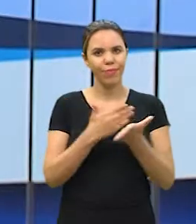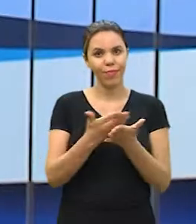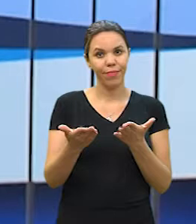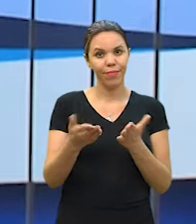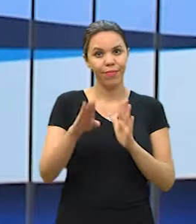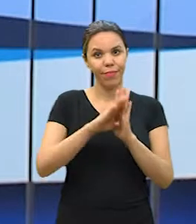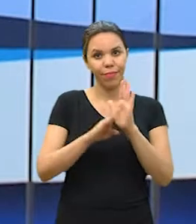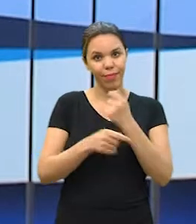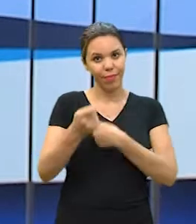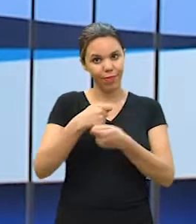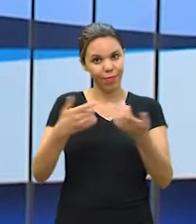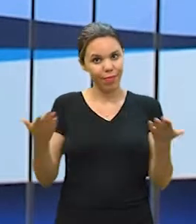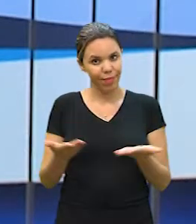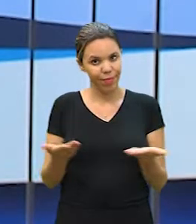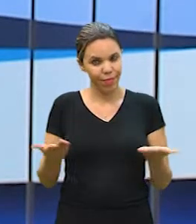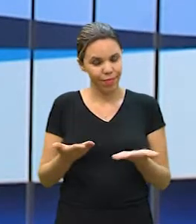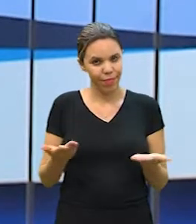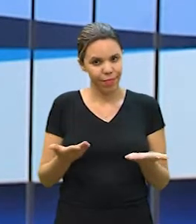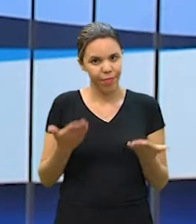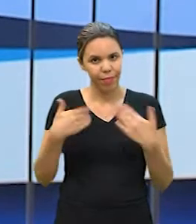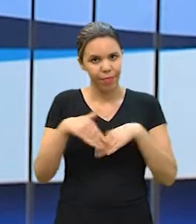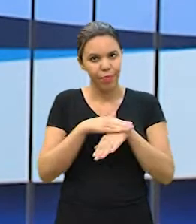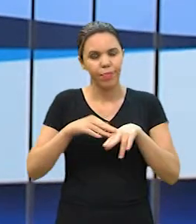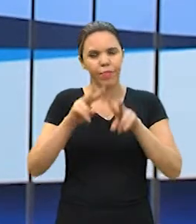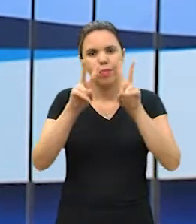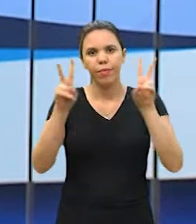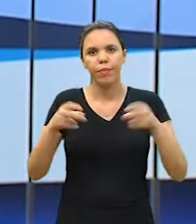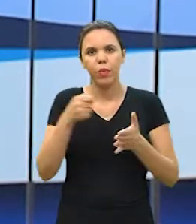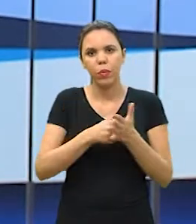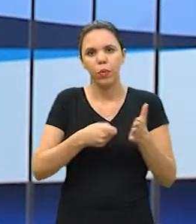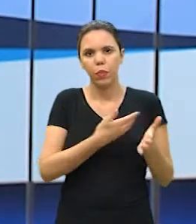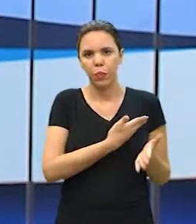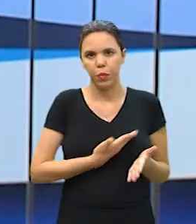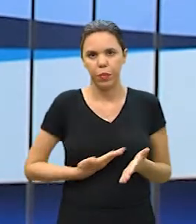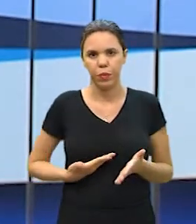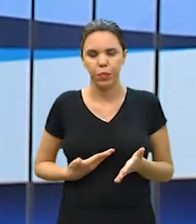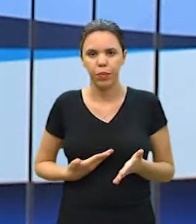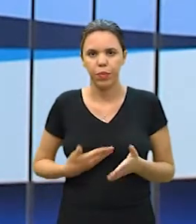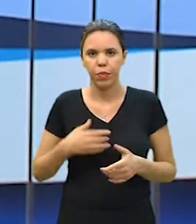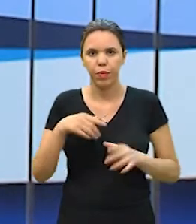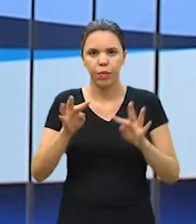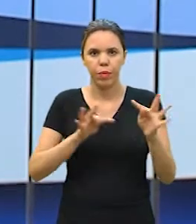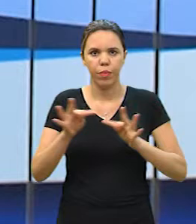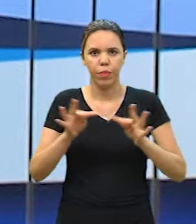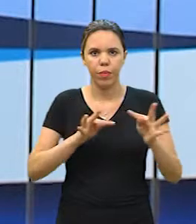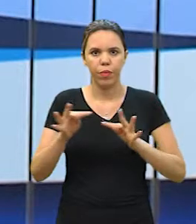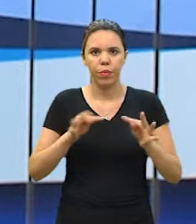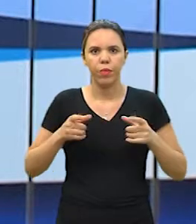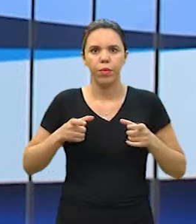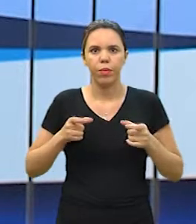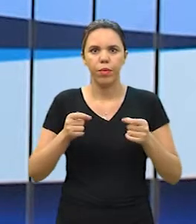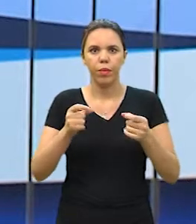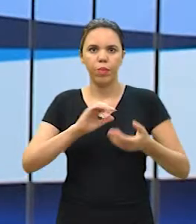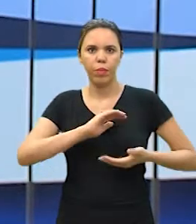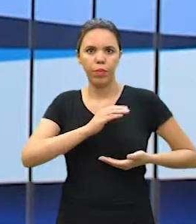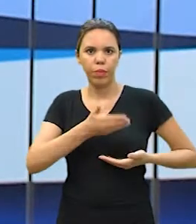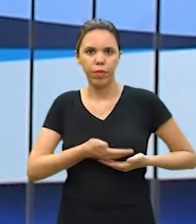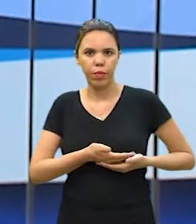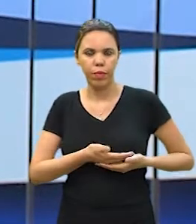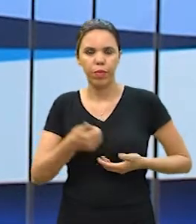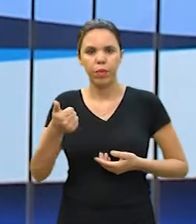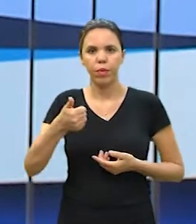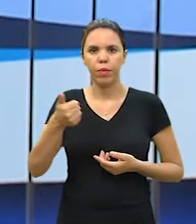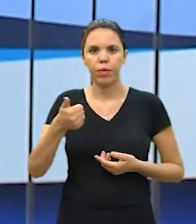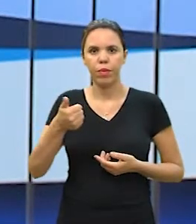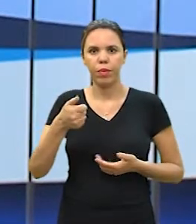Olá, começa agora o Questão de Ordem e hoje nós vamos abordar as políticas públicas no tratamento ao câncer de mama, que é